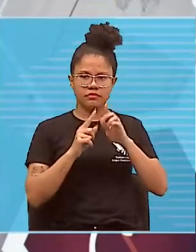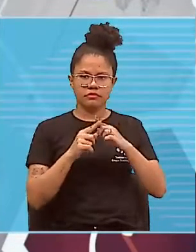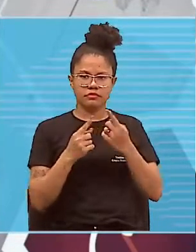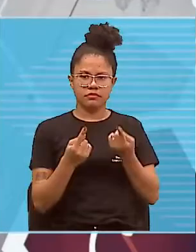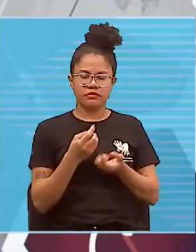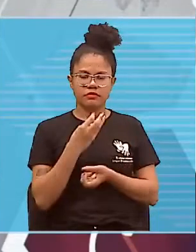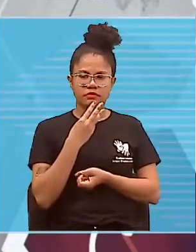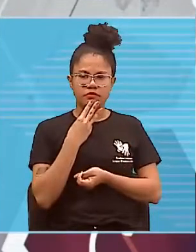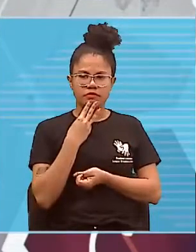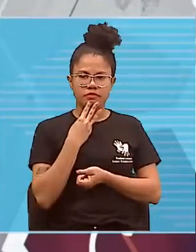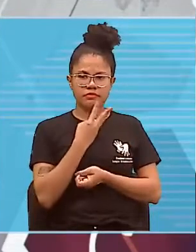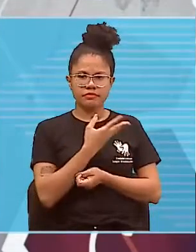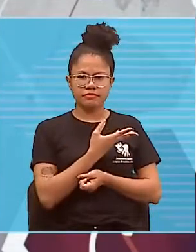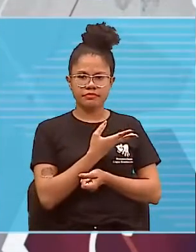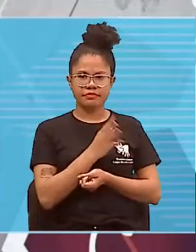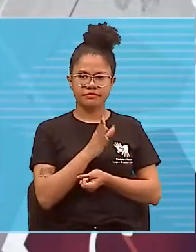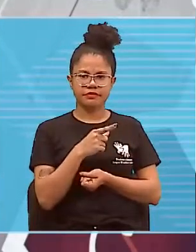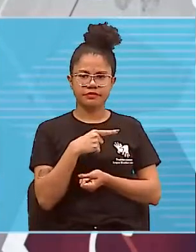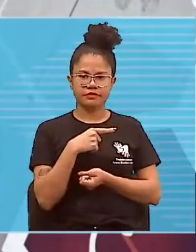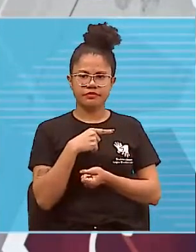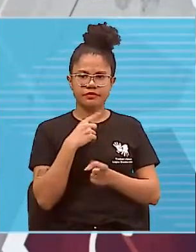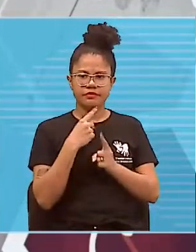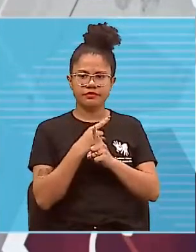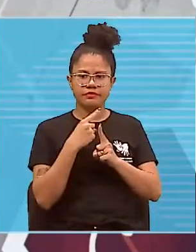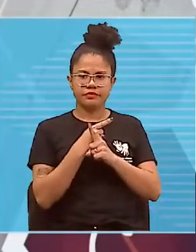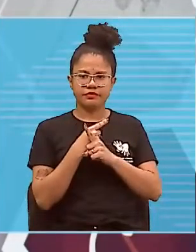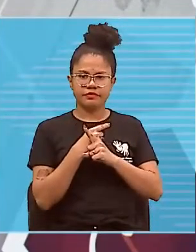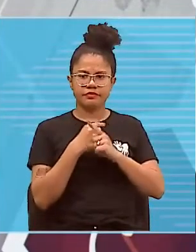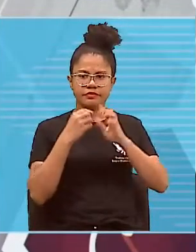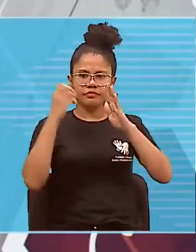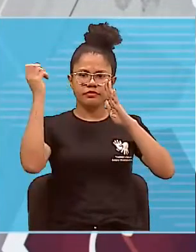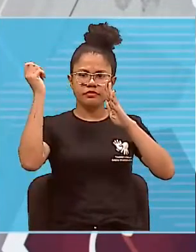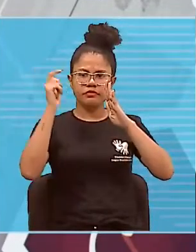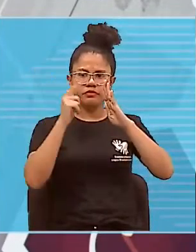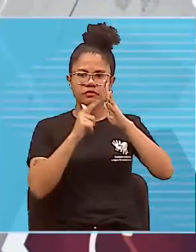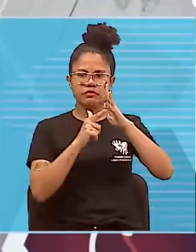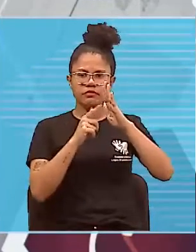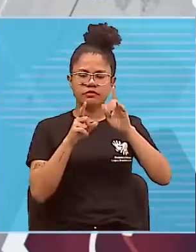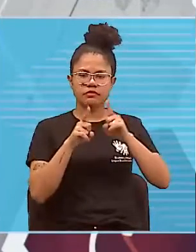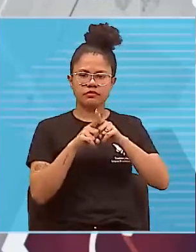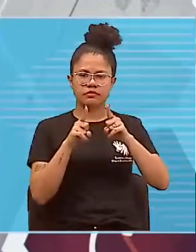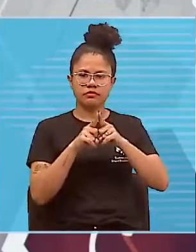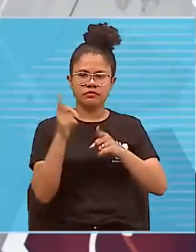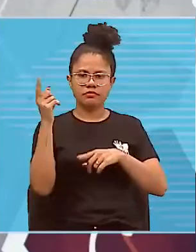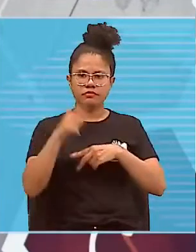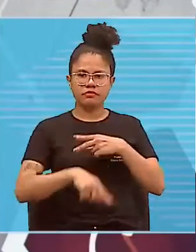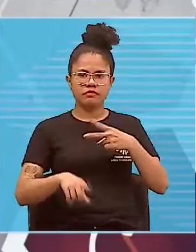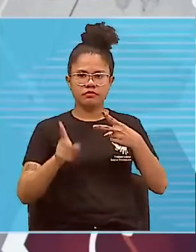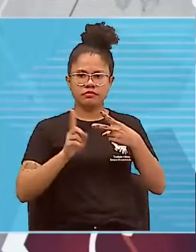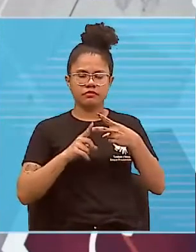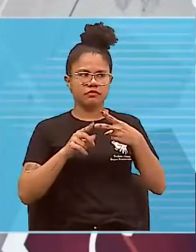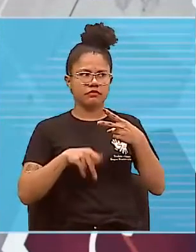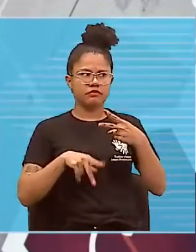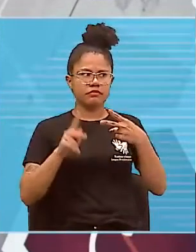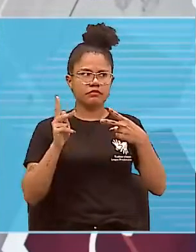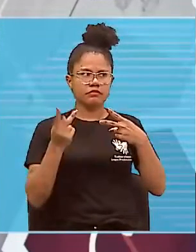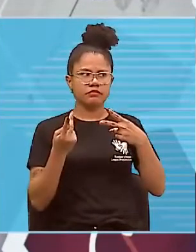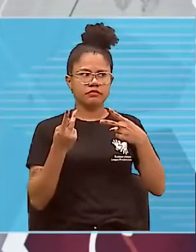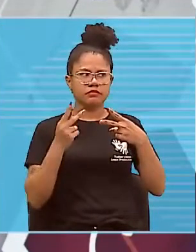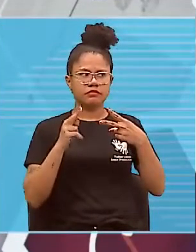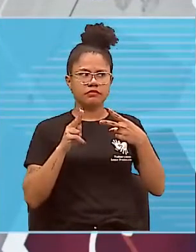propôs já tinha descoberto esse fenômeno e higgings colocou esse fenômeno